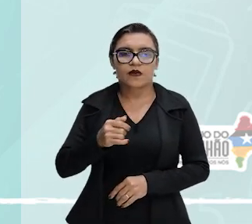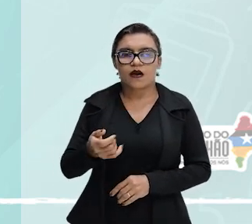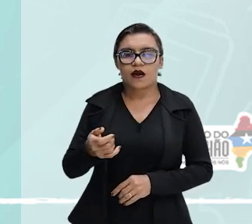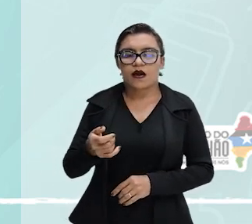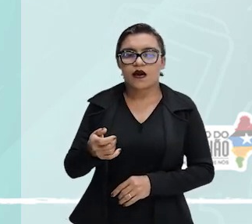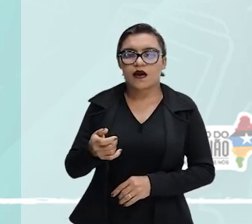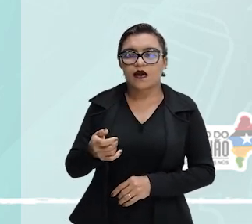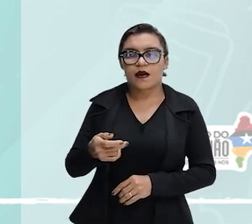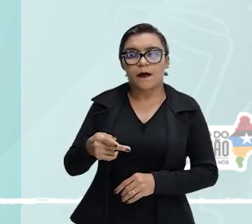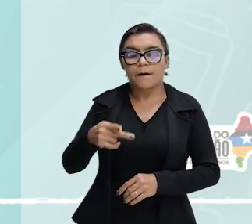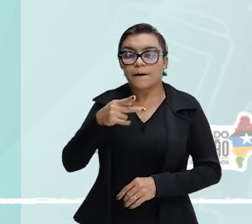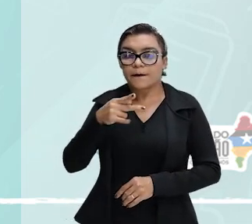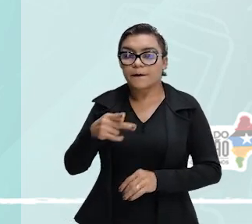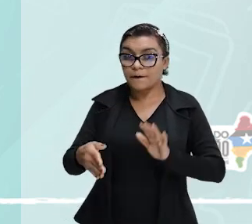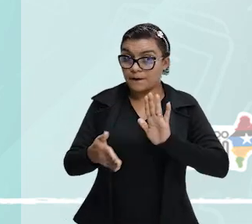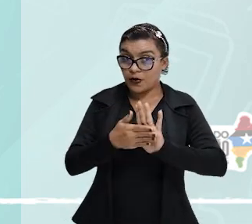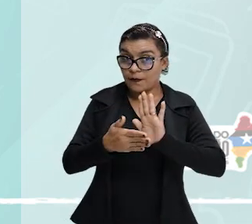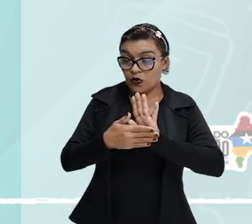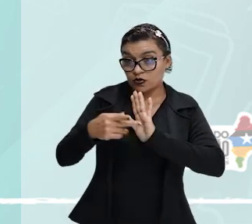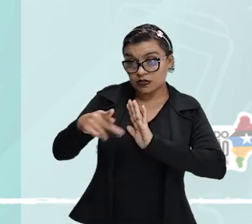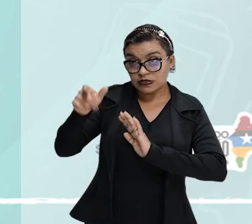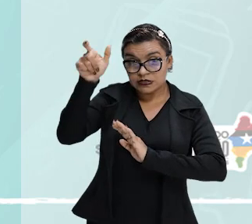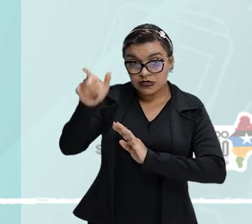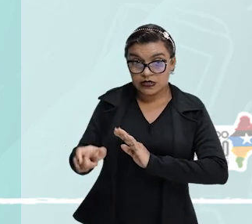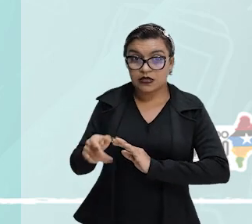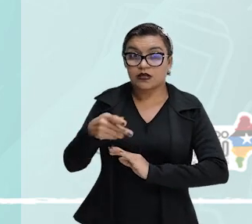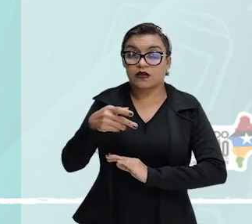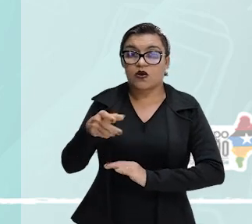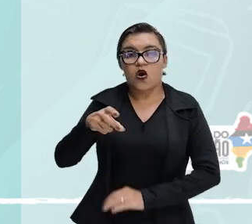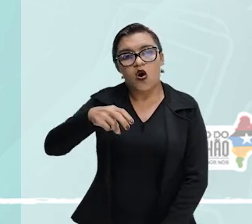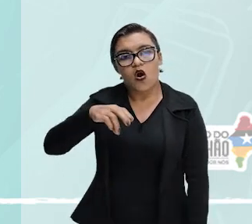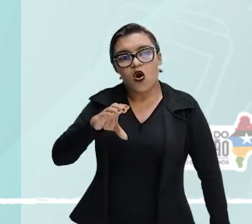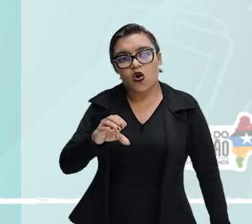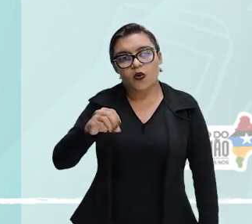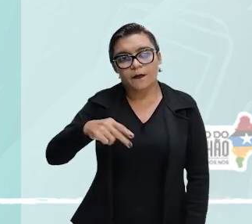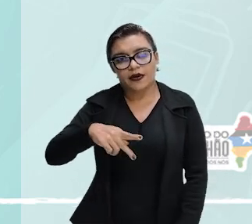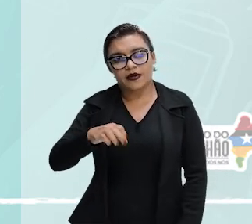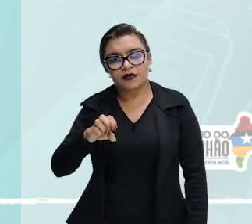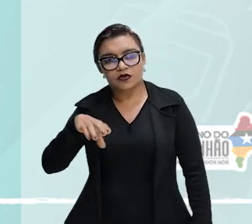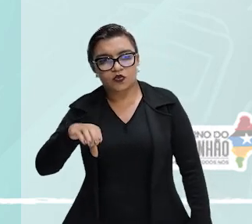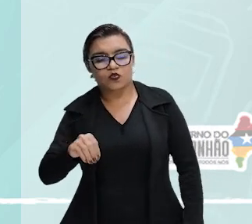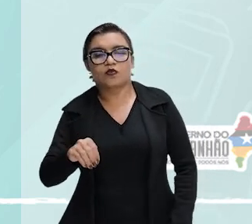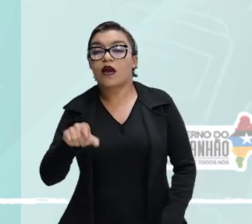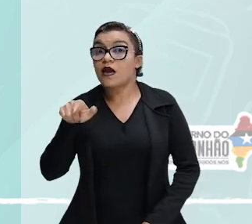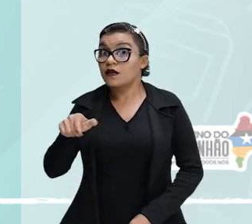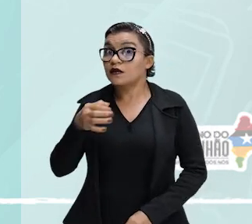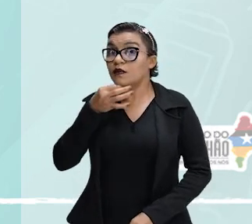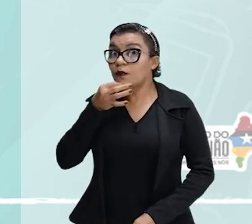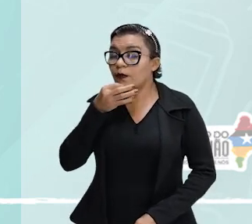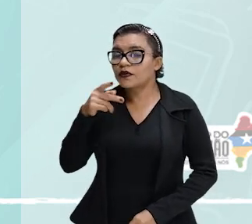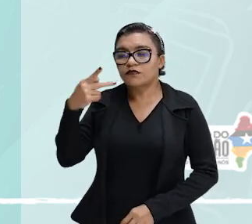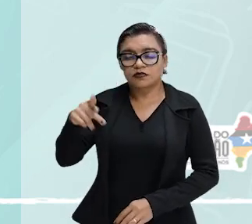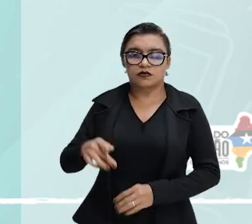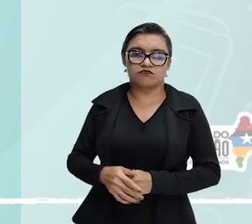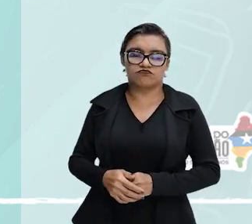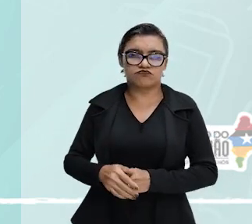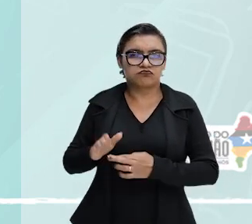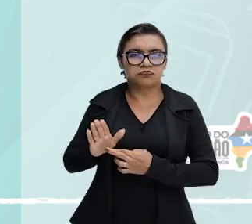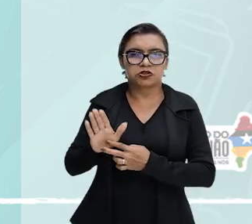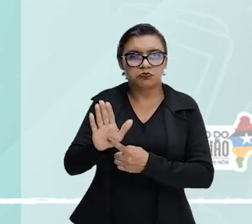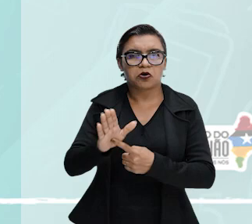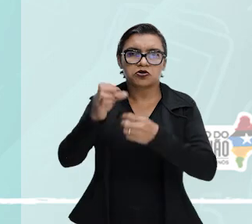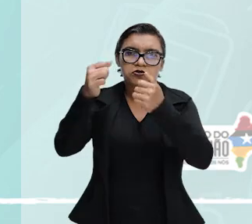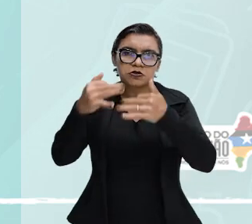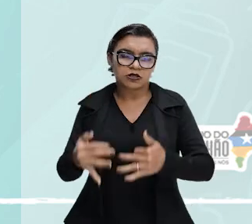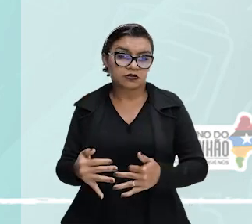nosso modelo, né, moderno, né, está propondo. São valores muito próximos. Em alguns nós temos apenas uma casa decimal para